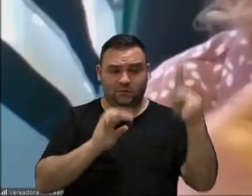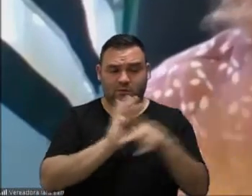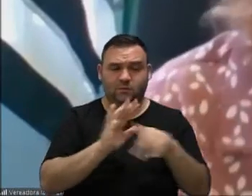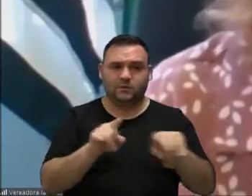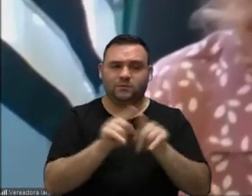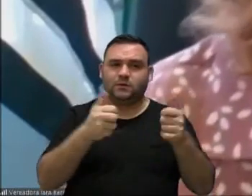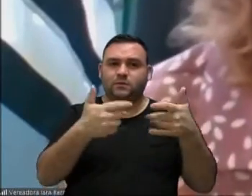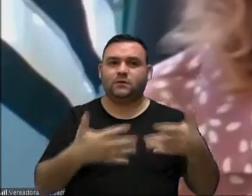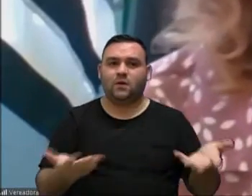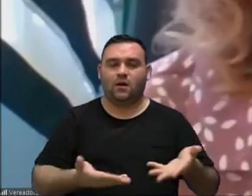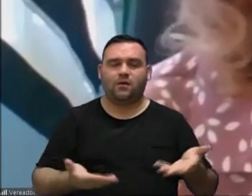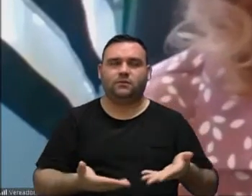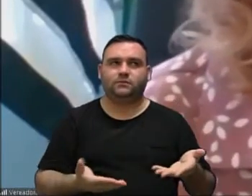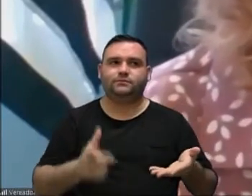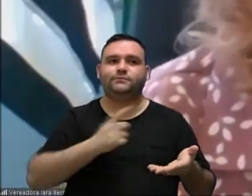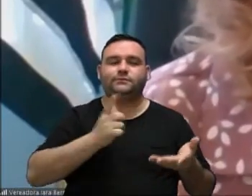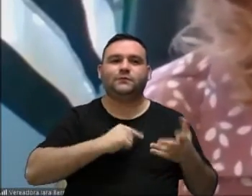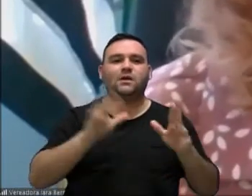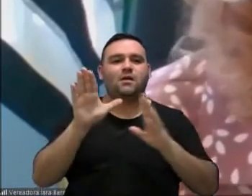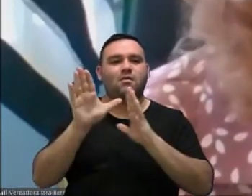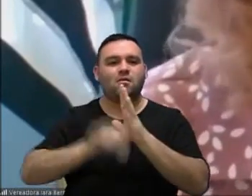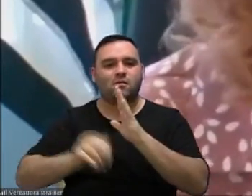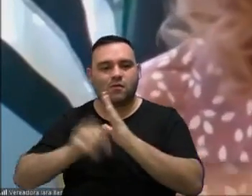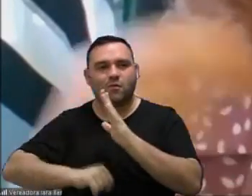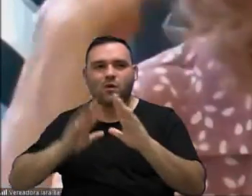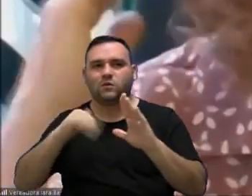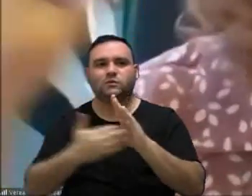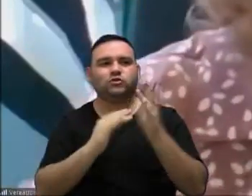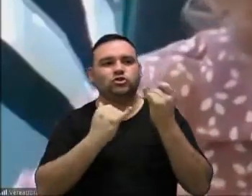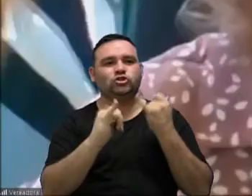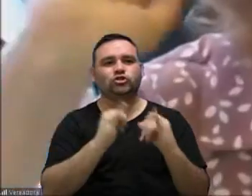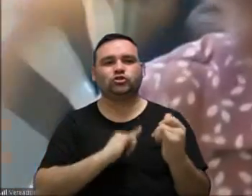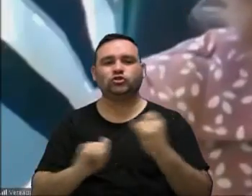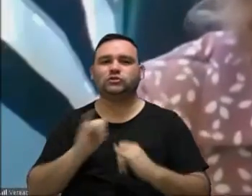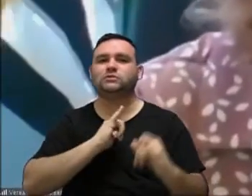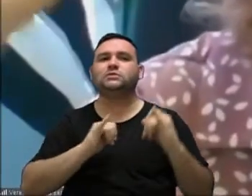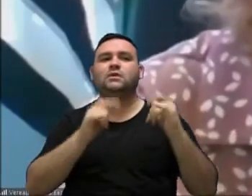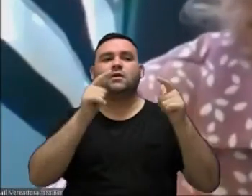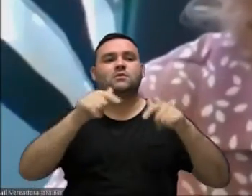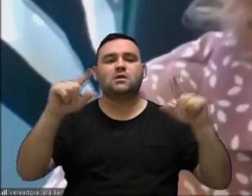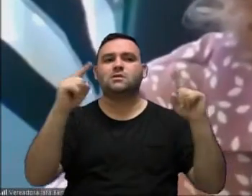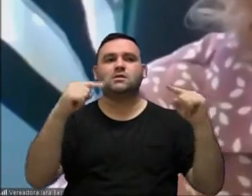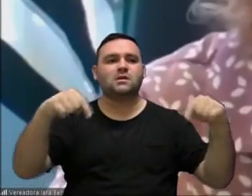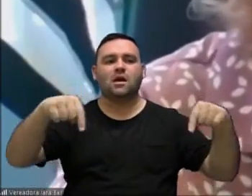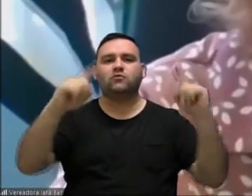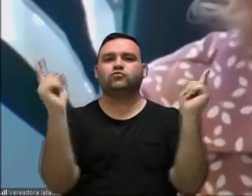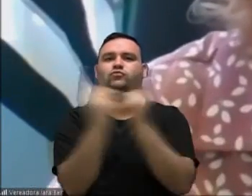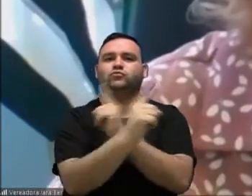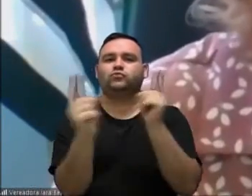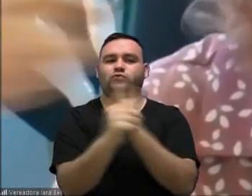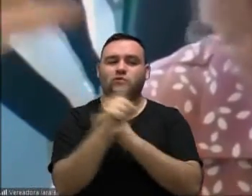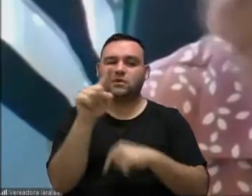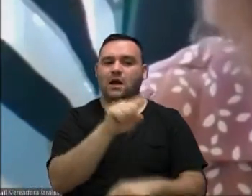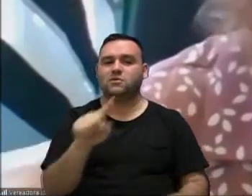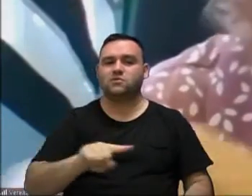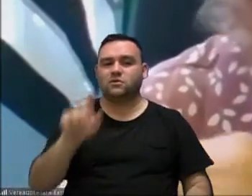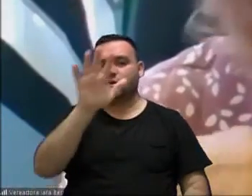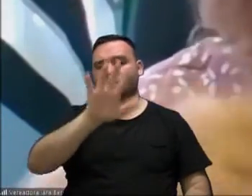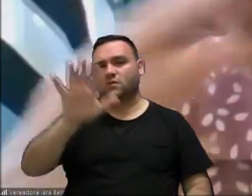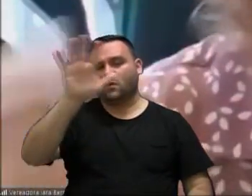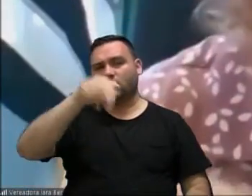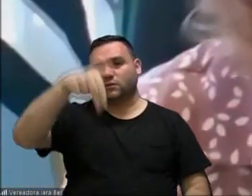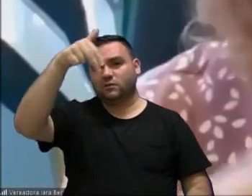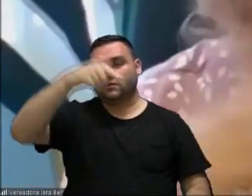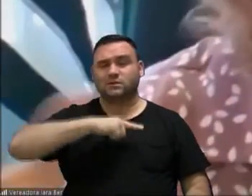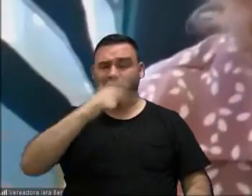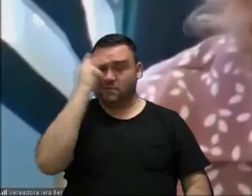me colocou que agora estavam roubando furtando os fios nas vias da Zona Norte e as pessoas ficando sem